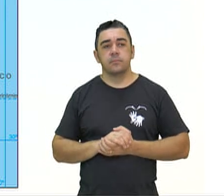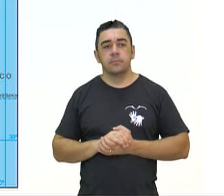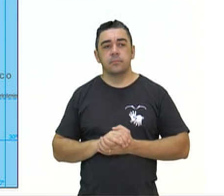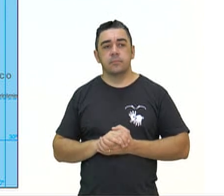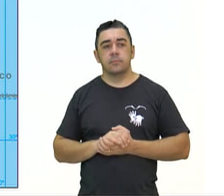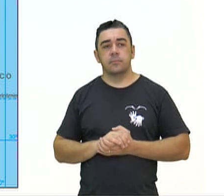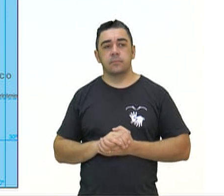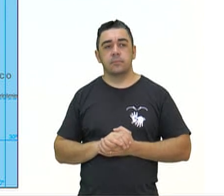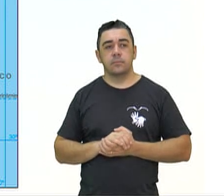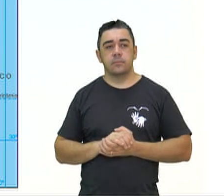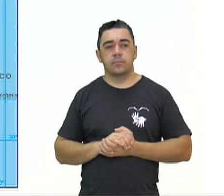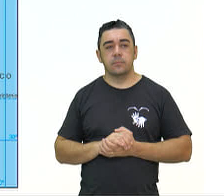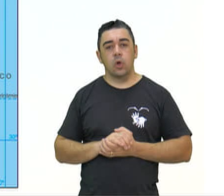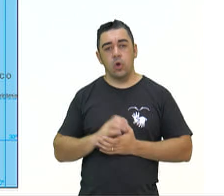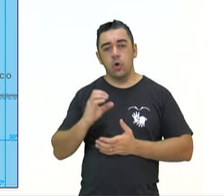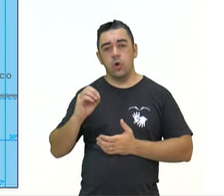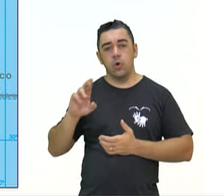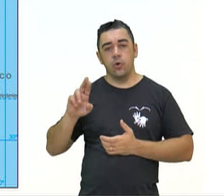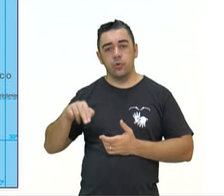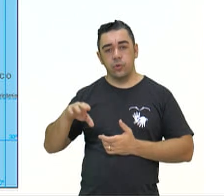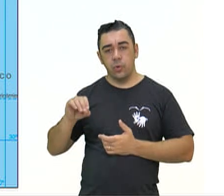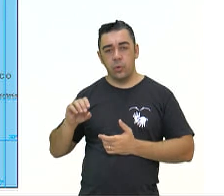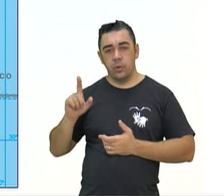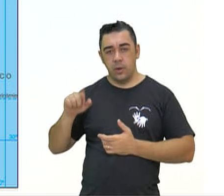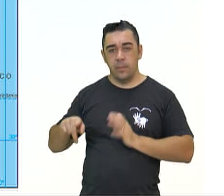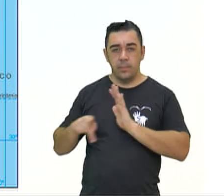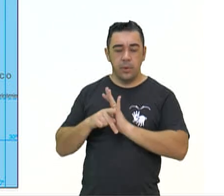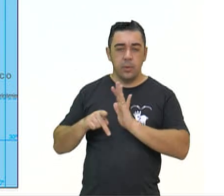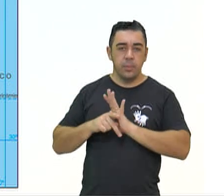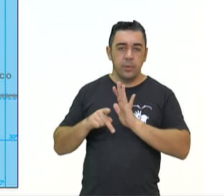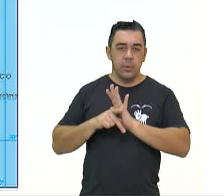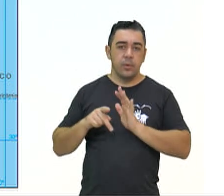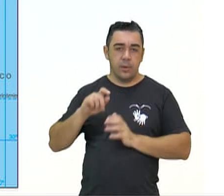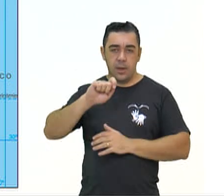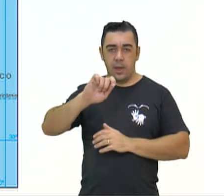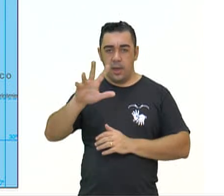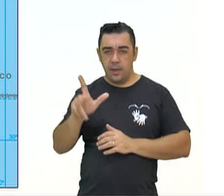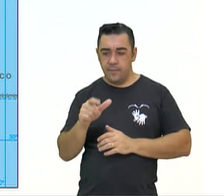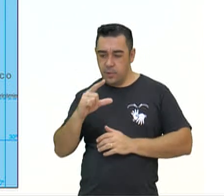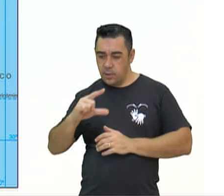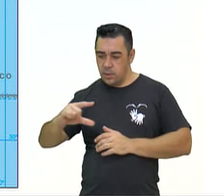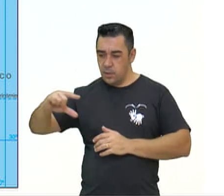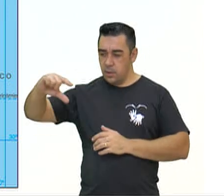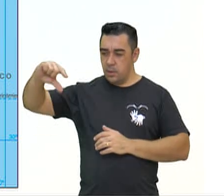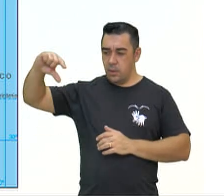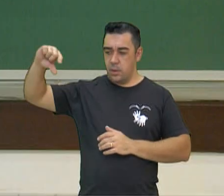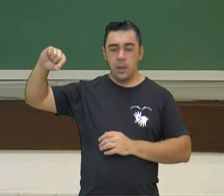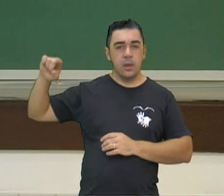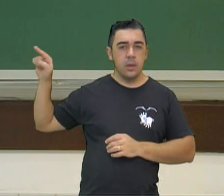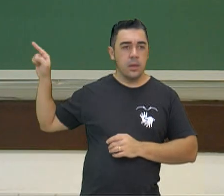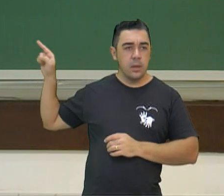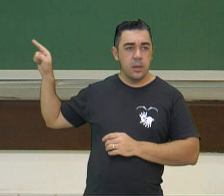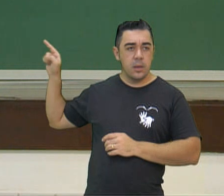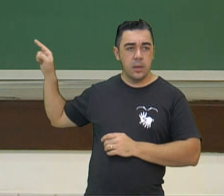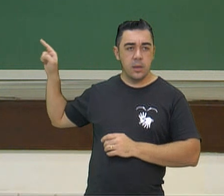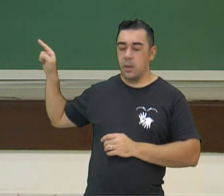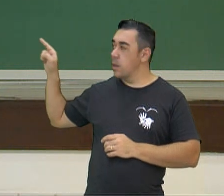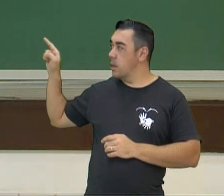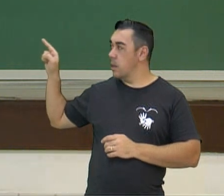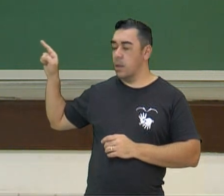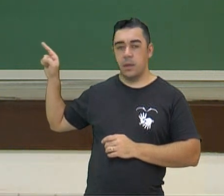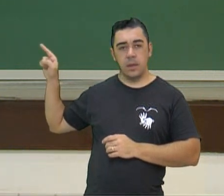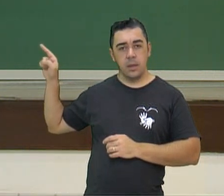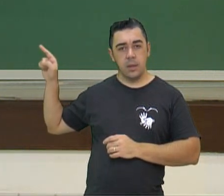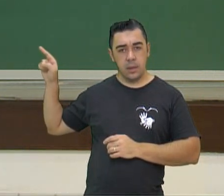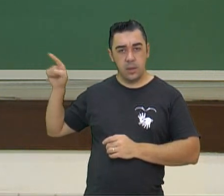corno da África também, já ouvi essa expressão, esta toponímia para este desenho.